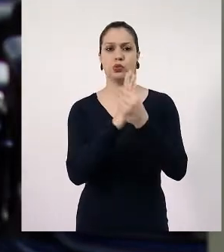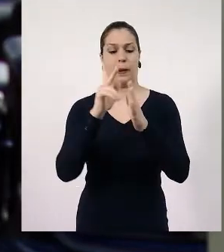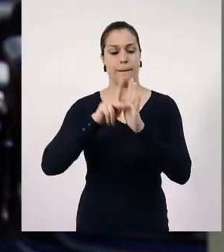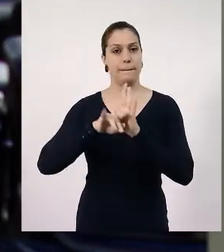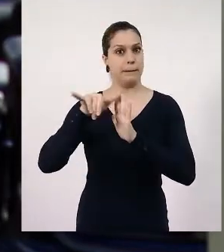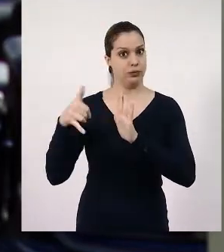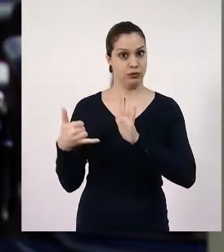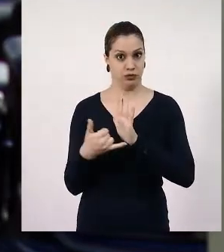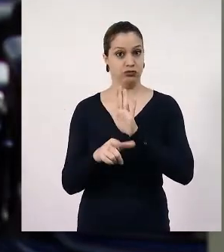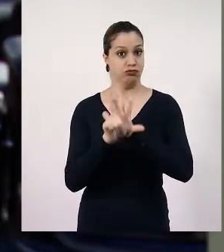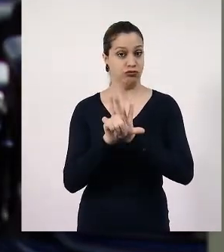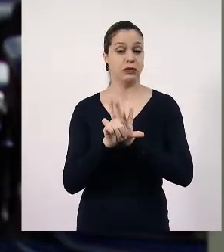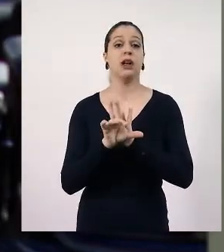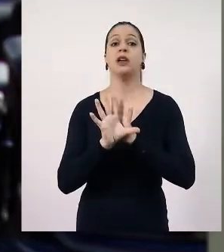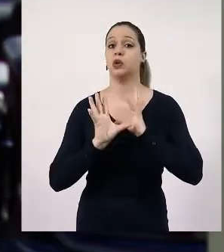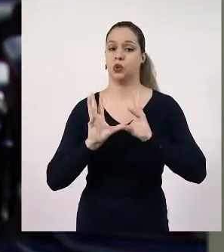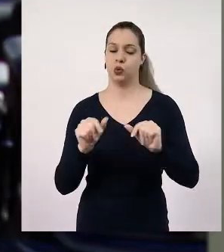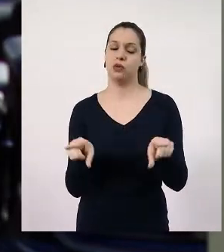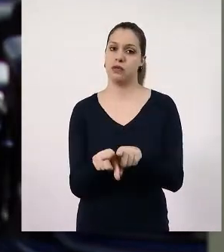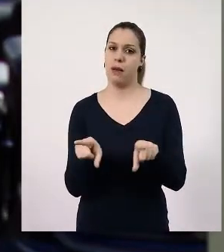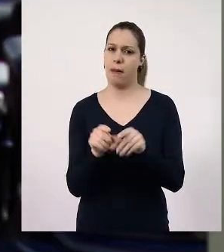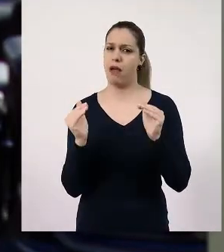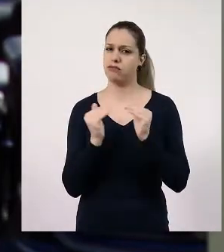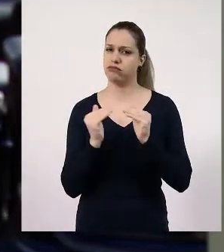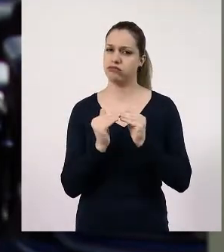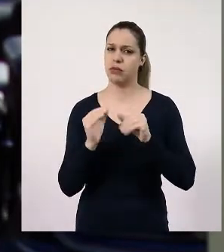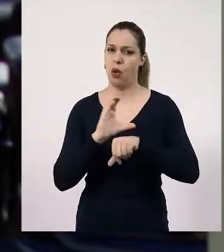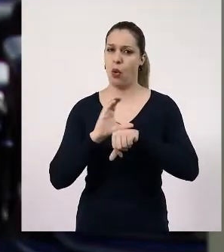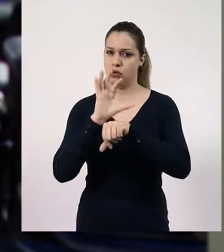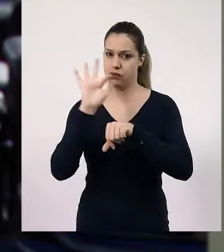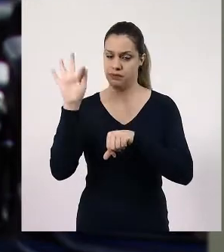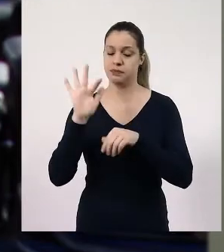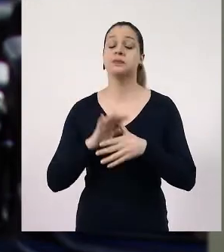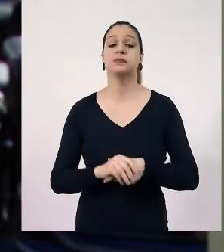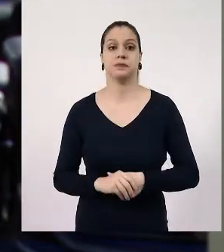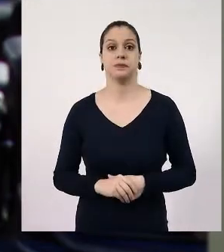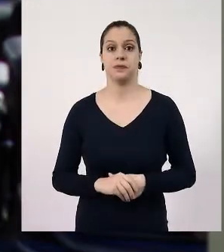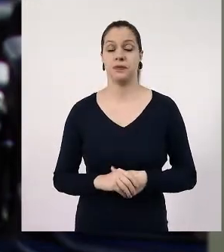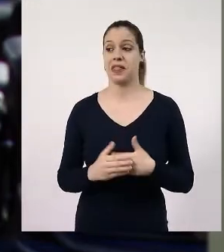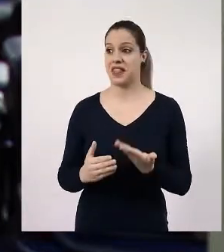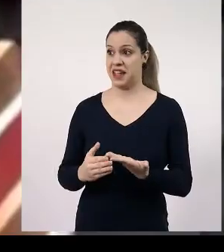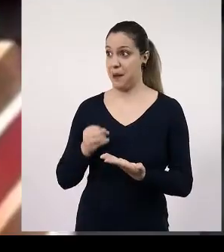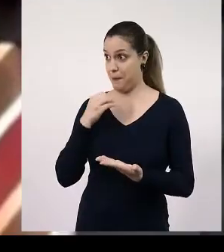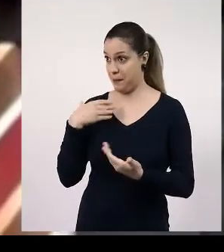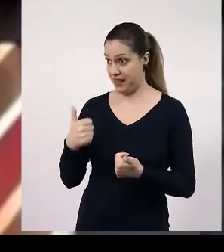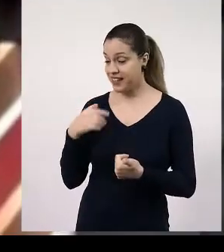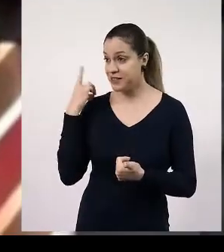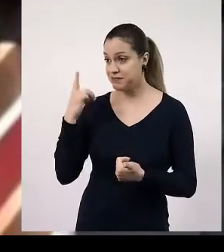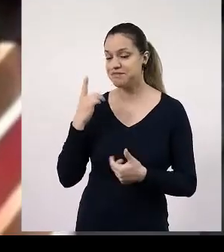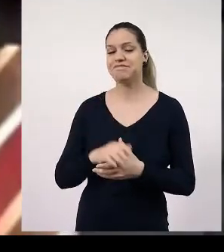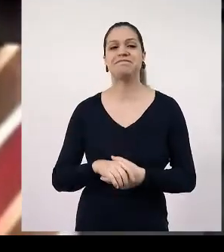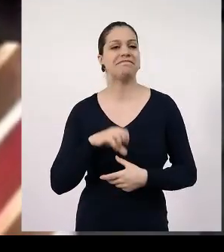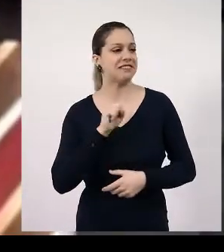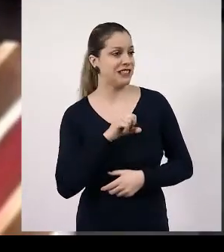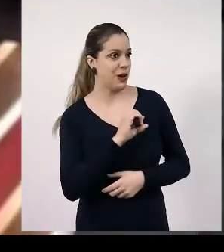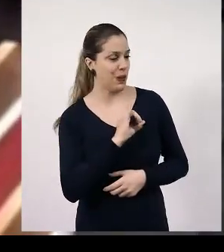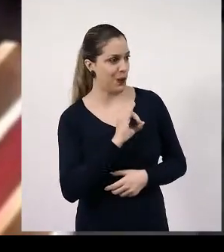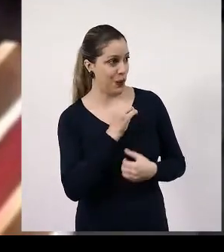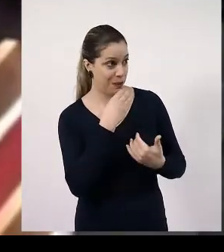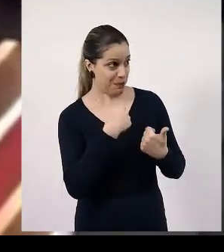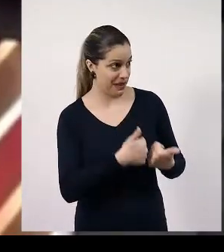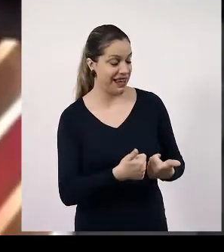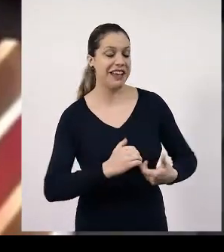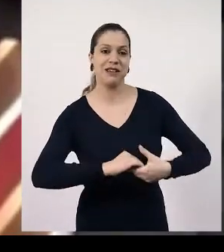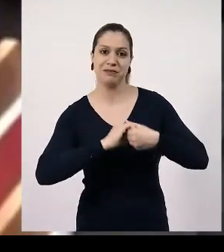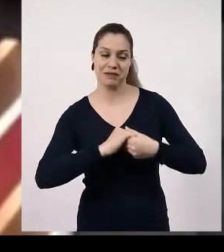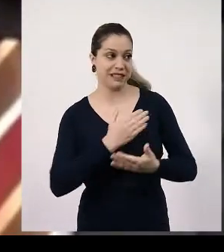dos projetos e à constitucionalidade das matérias. Deputado, tudo bem? Gláucia, tudo bem?